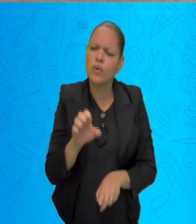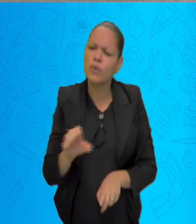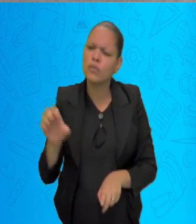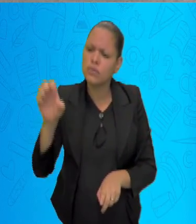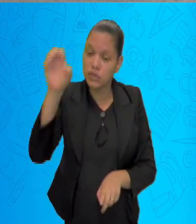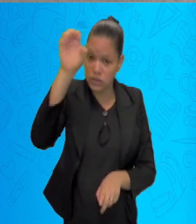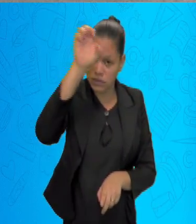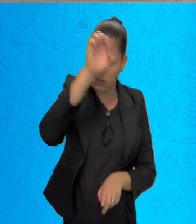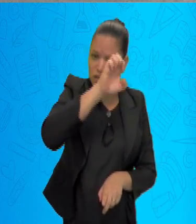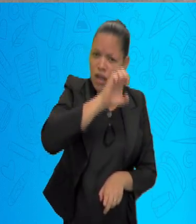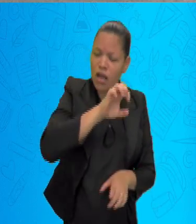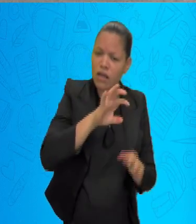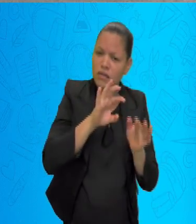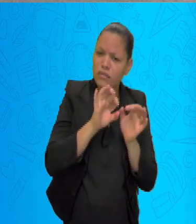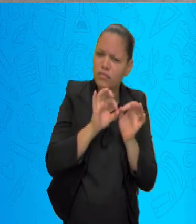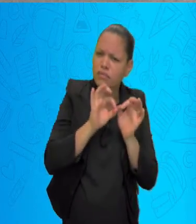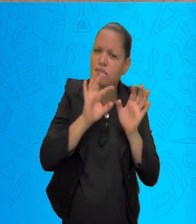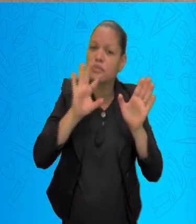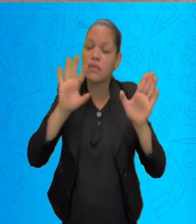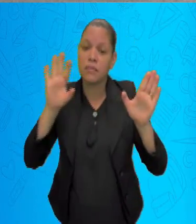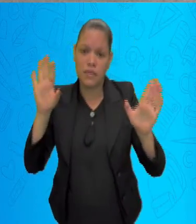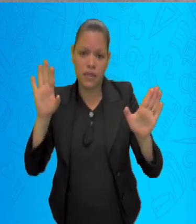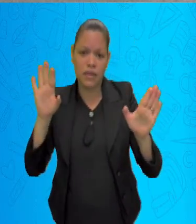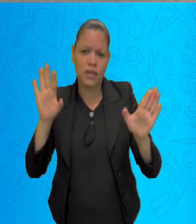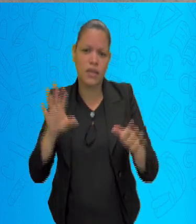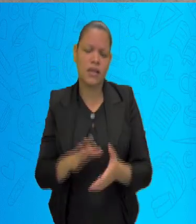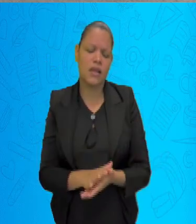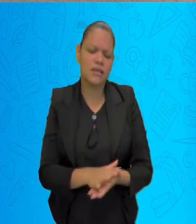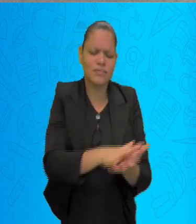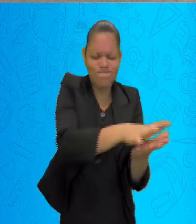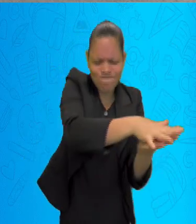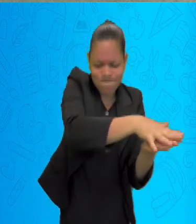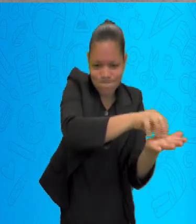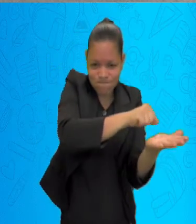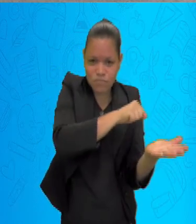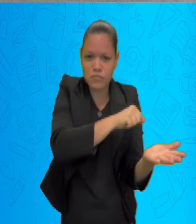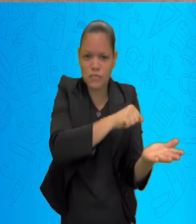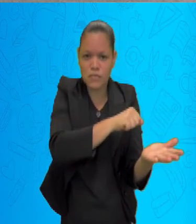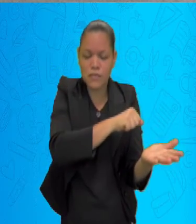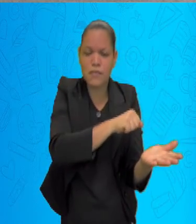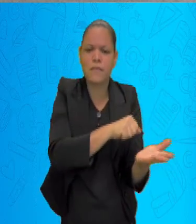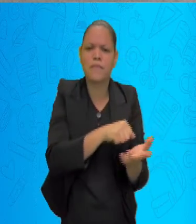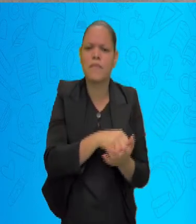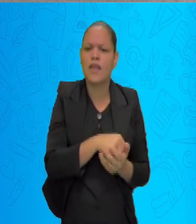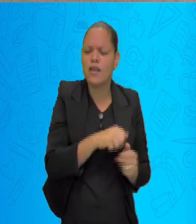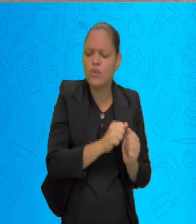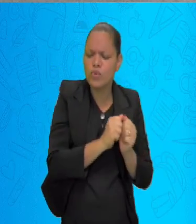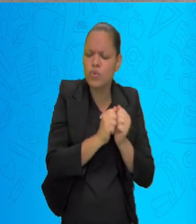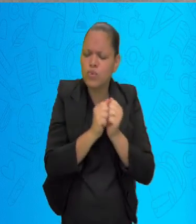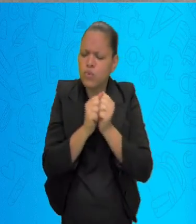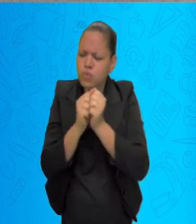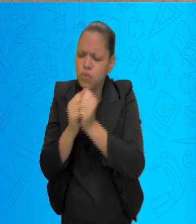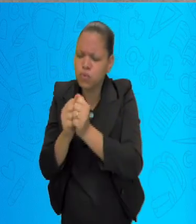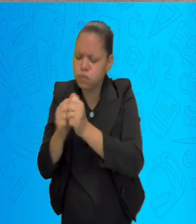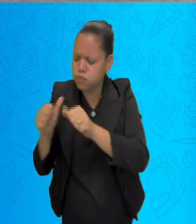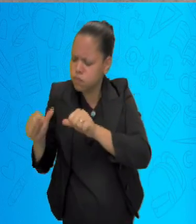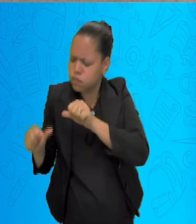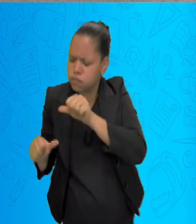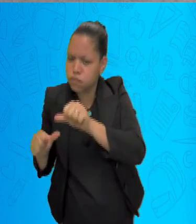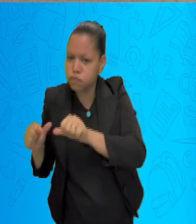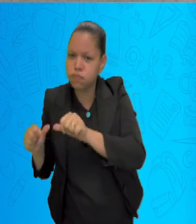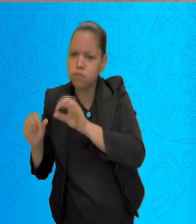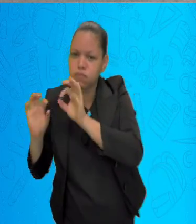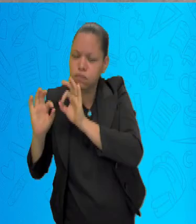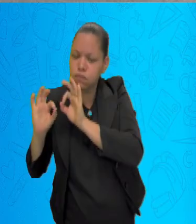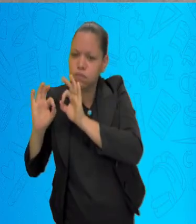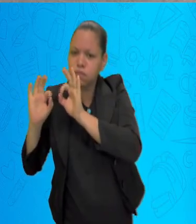de posse comunitária das terras, que fazia parte da chamada reformas liberais.